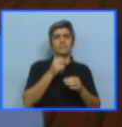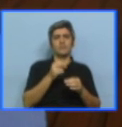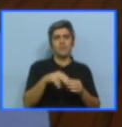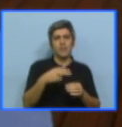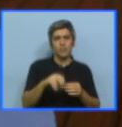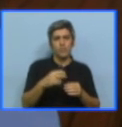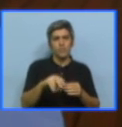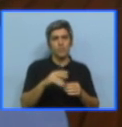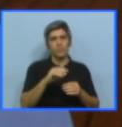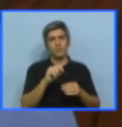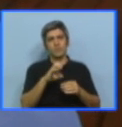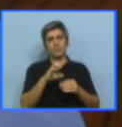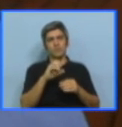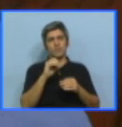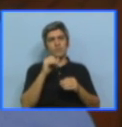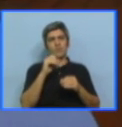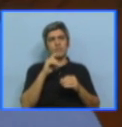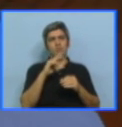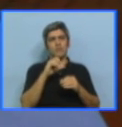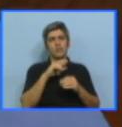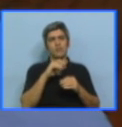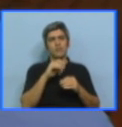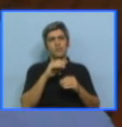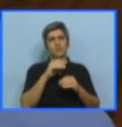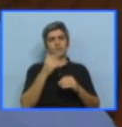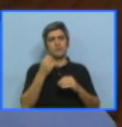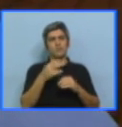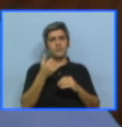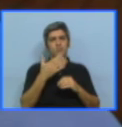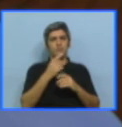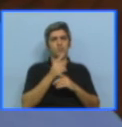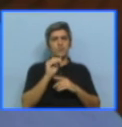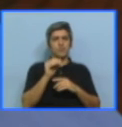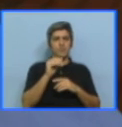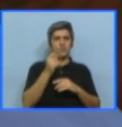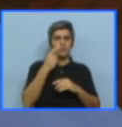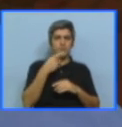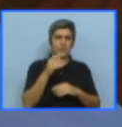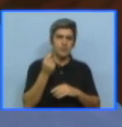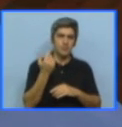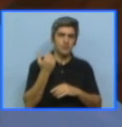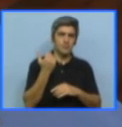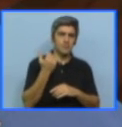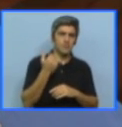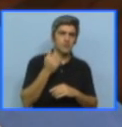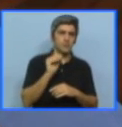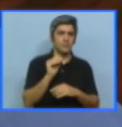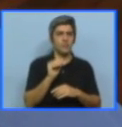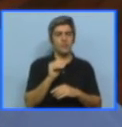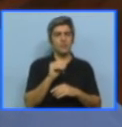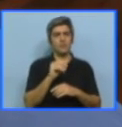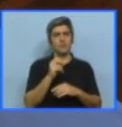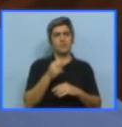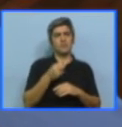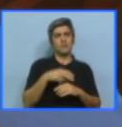líquido, sobre este século XXI, porque chamou a história mais recente o